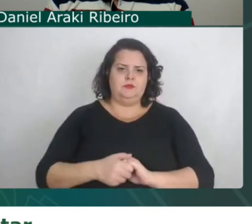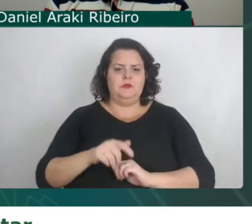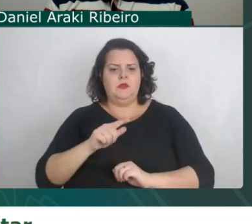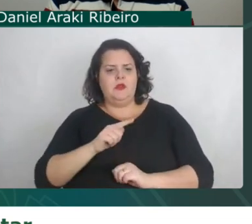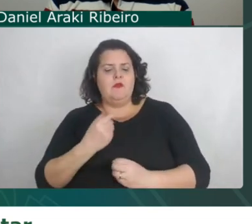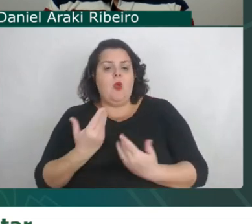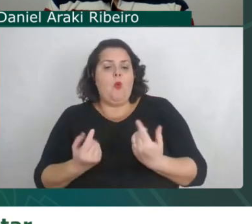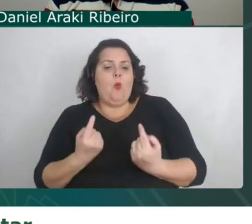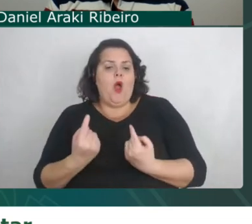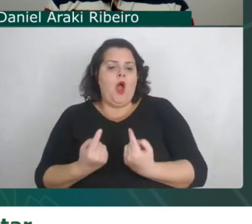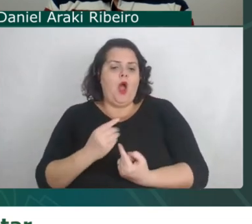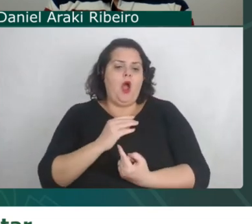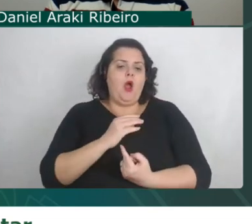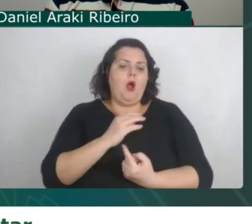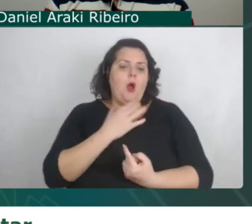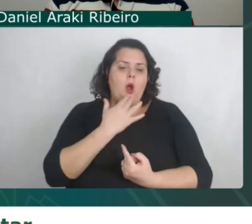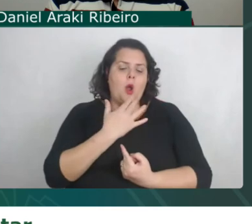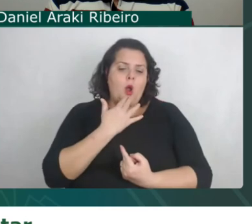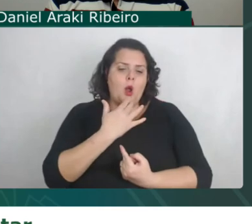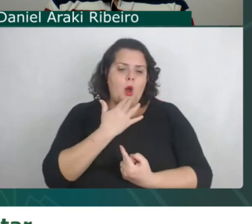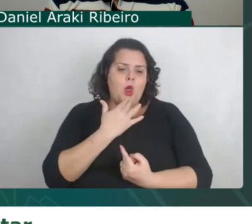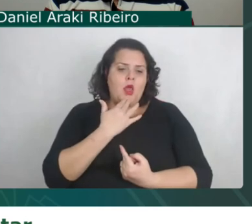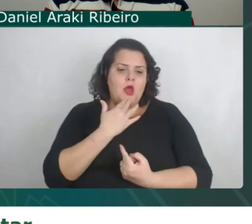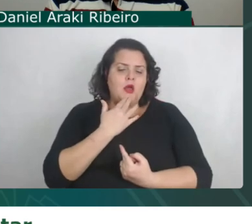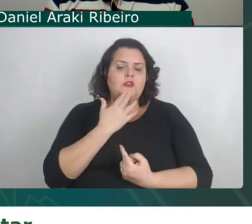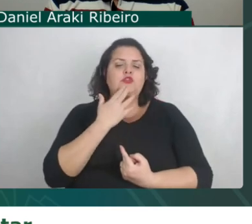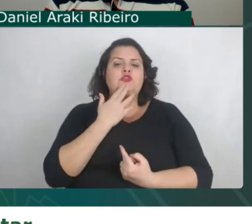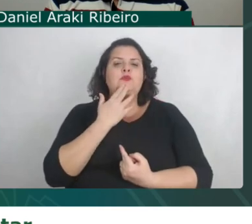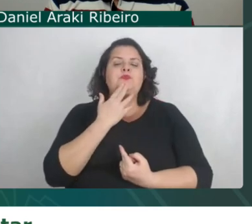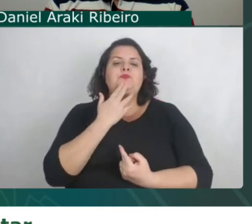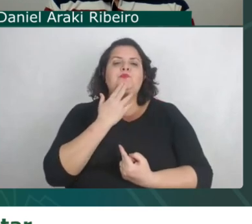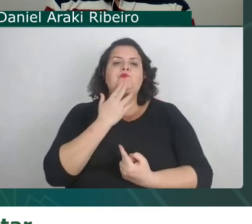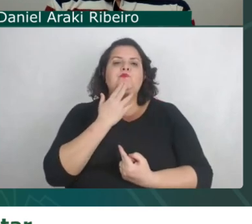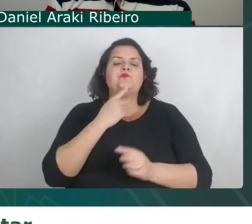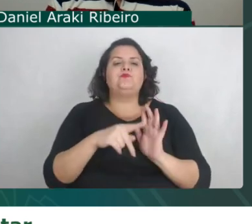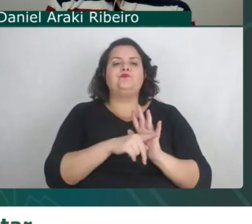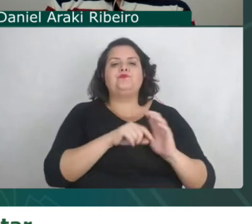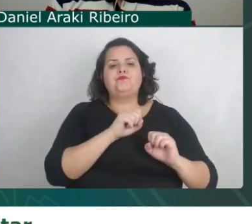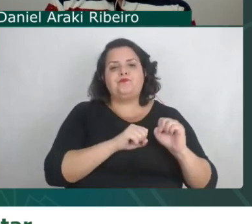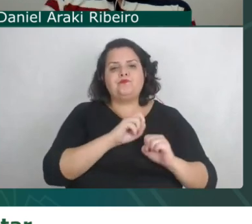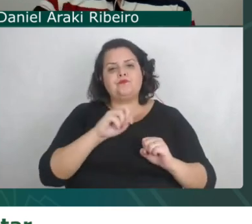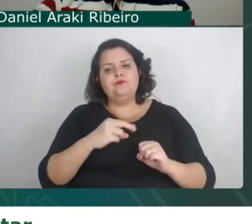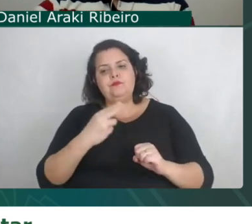corante natural, né? Como é que você vê essa questão, Deise? Como a gente poderia abordar?